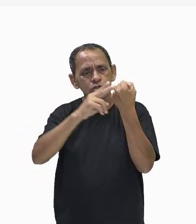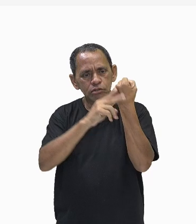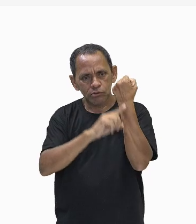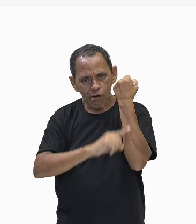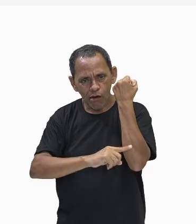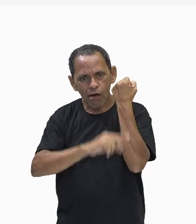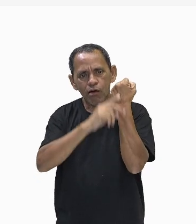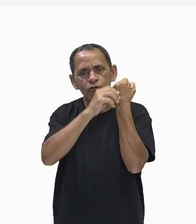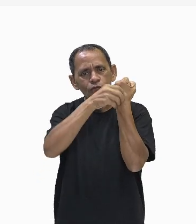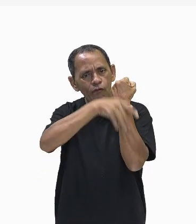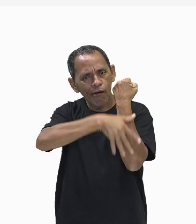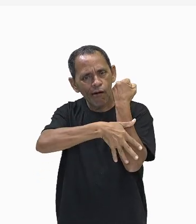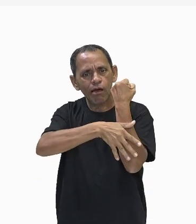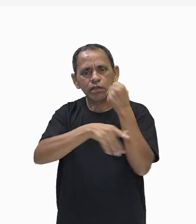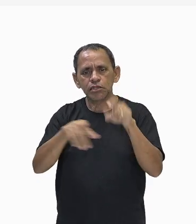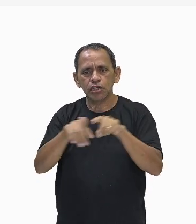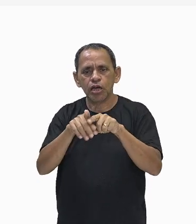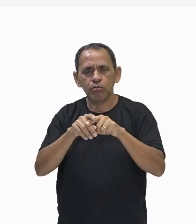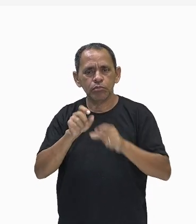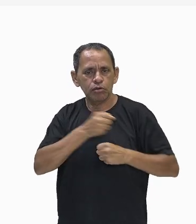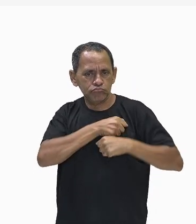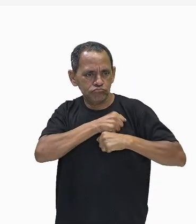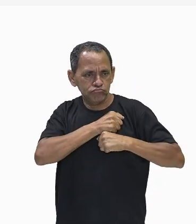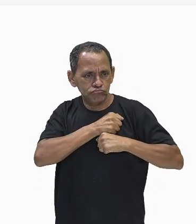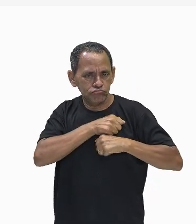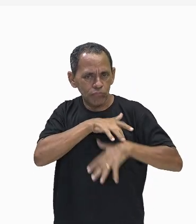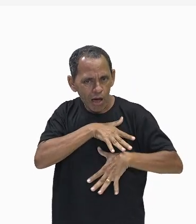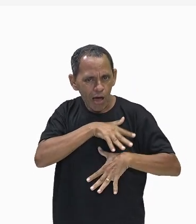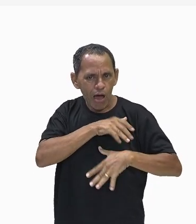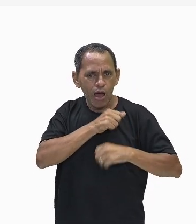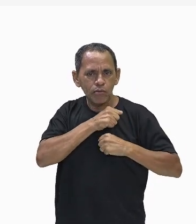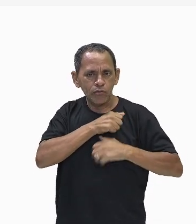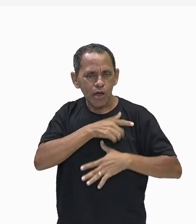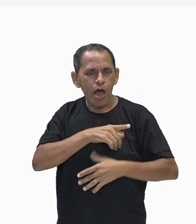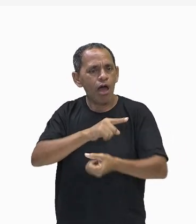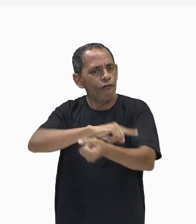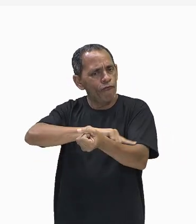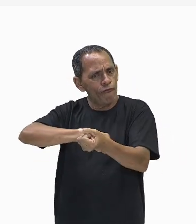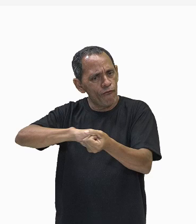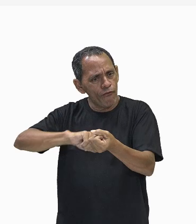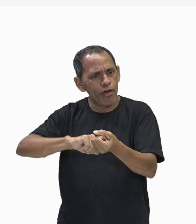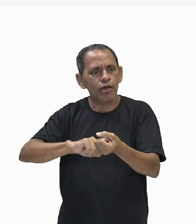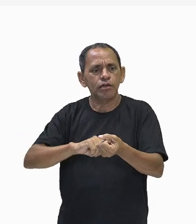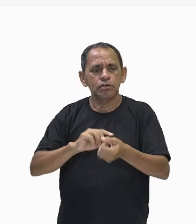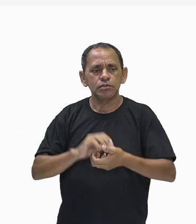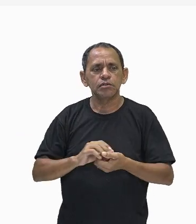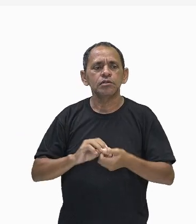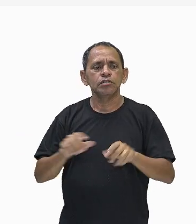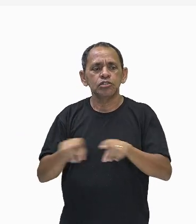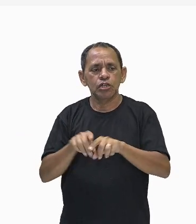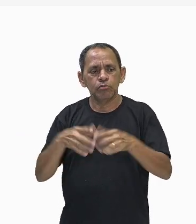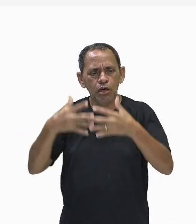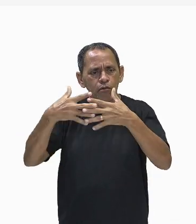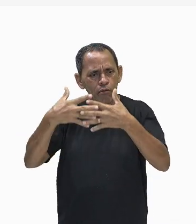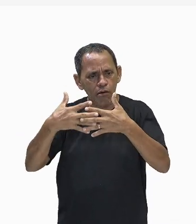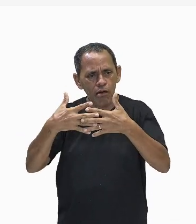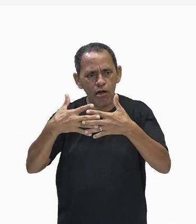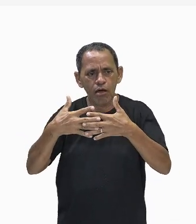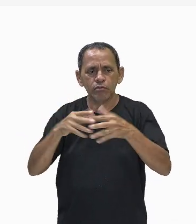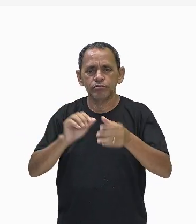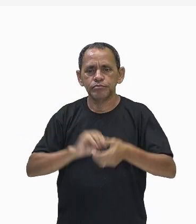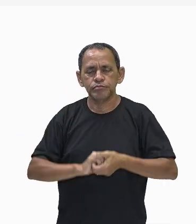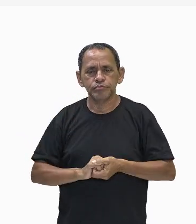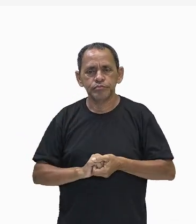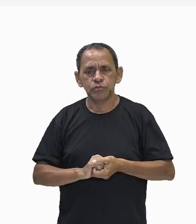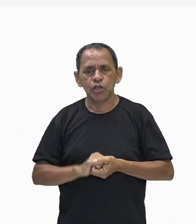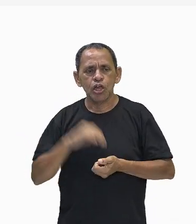são formados pelas artérias, veias e capilares, tá? E um